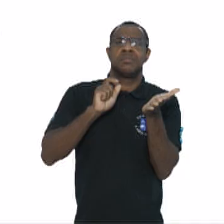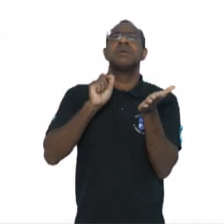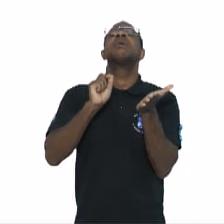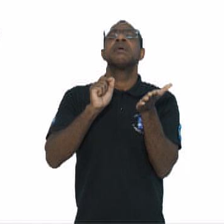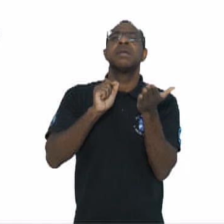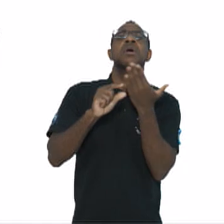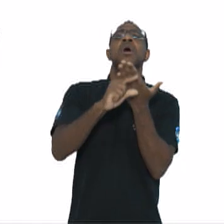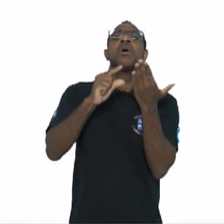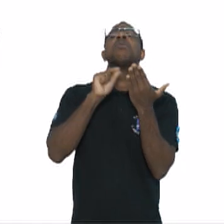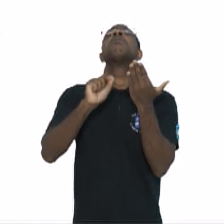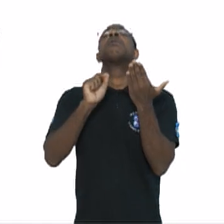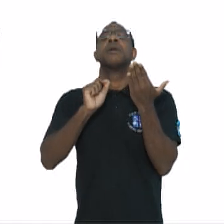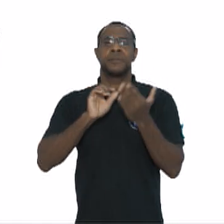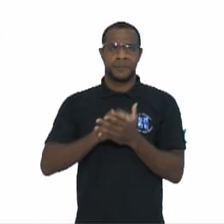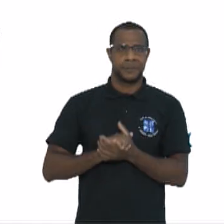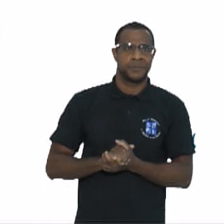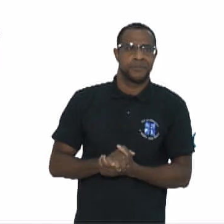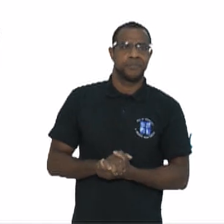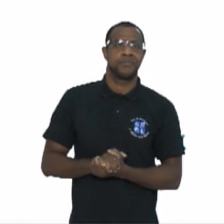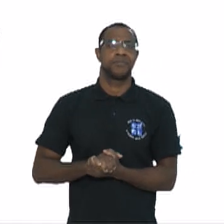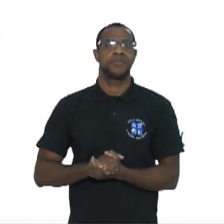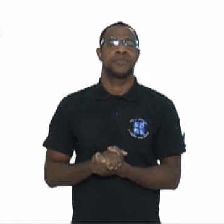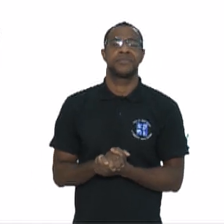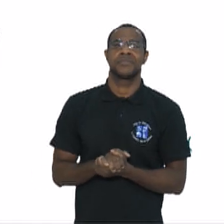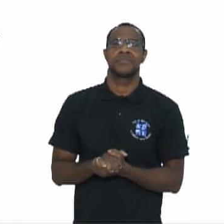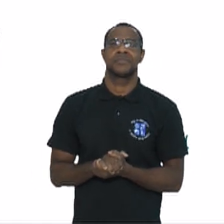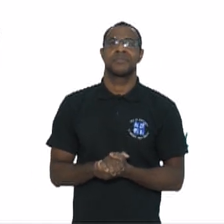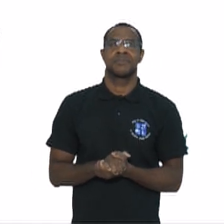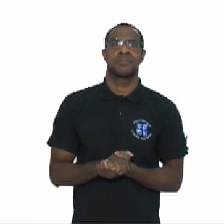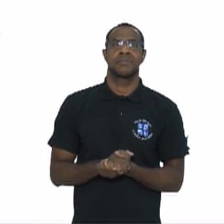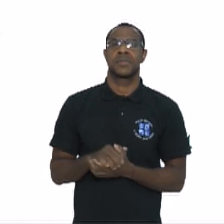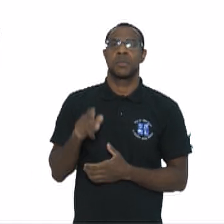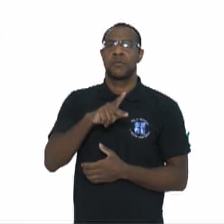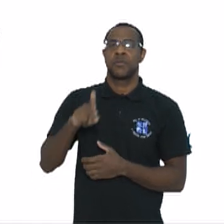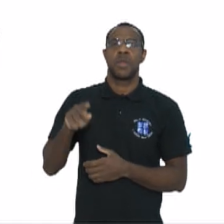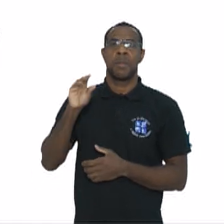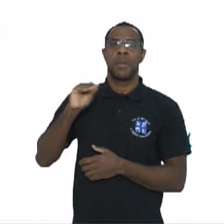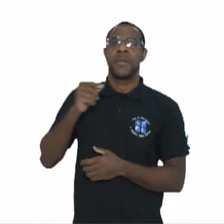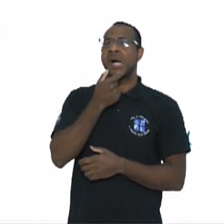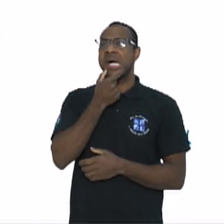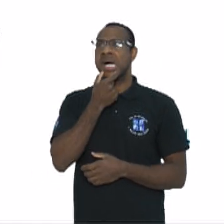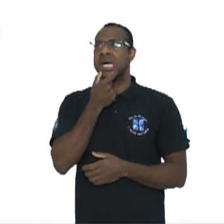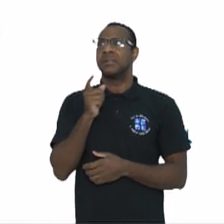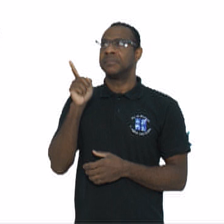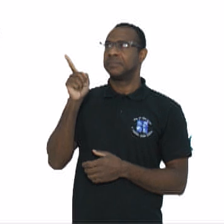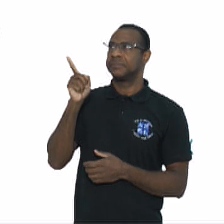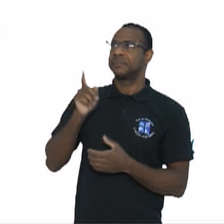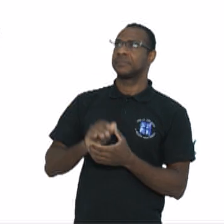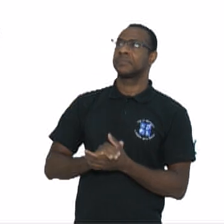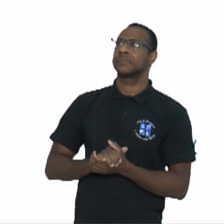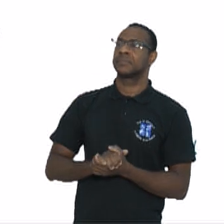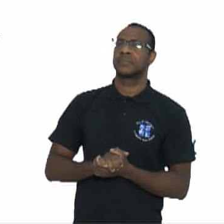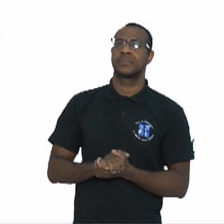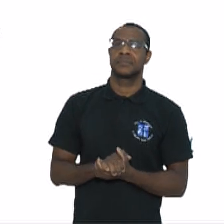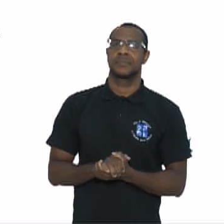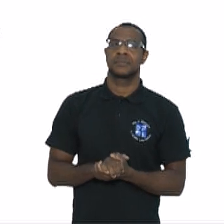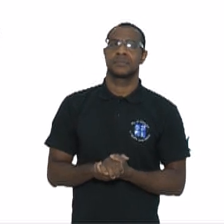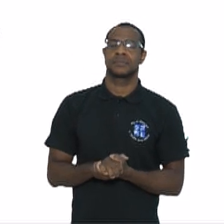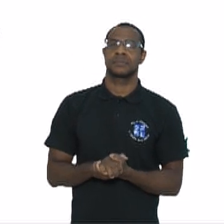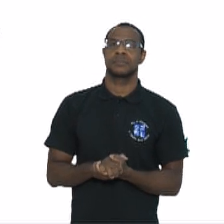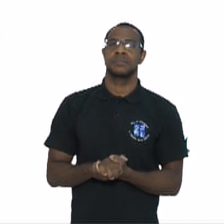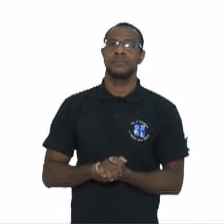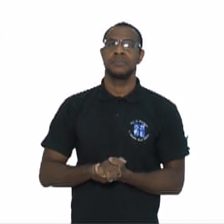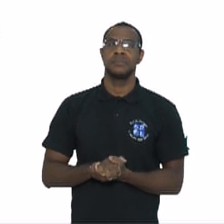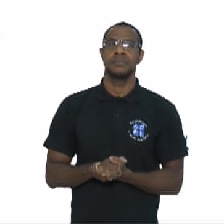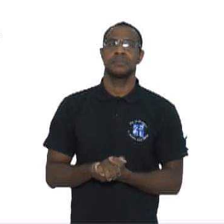Who said this? Art is the objectification of feeling. I want to touch people with art. Every portrait